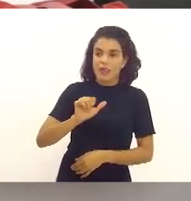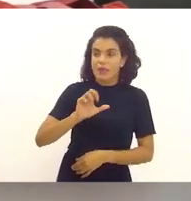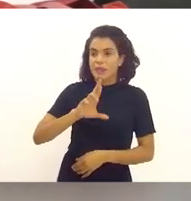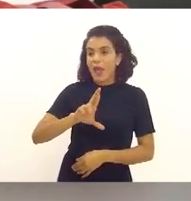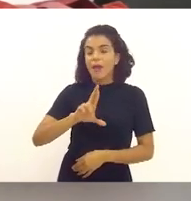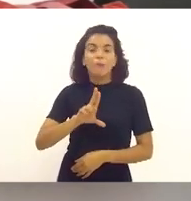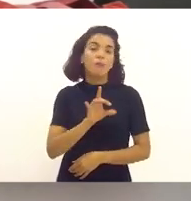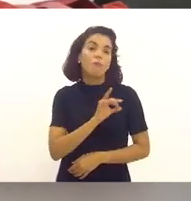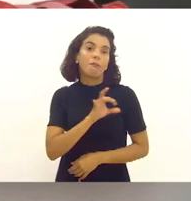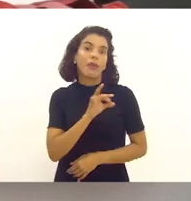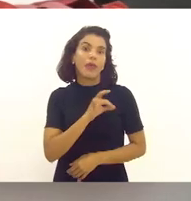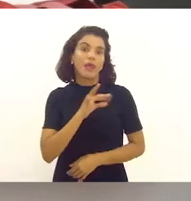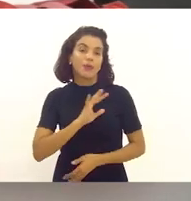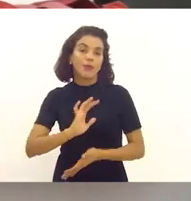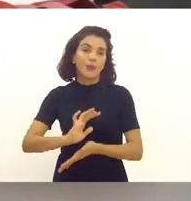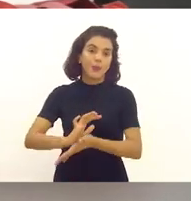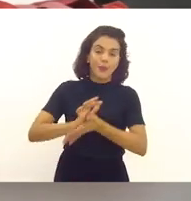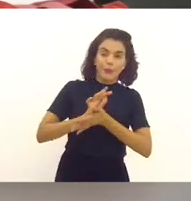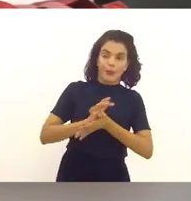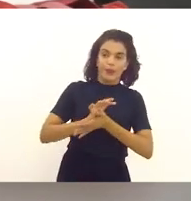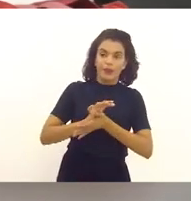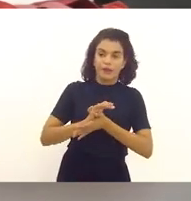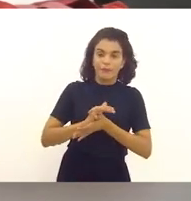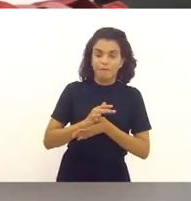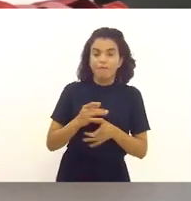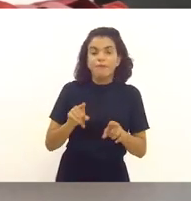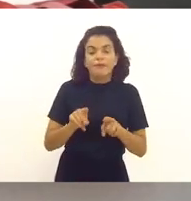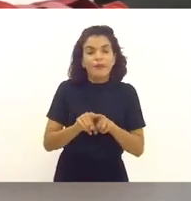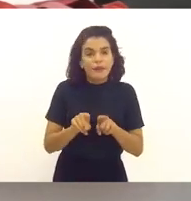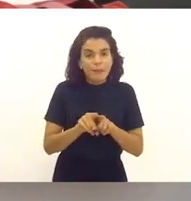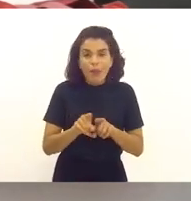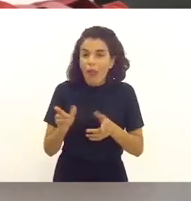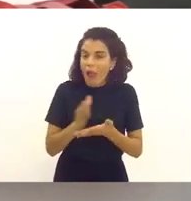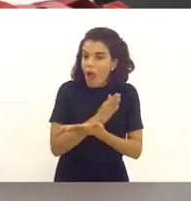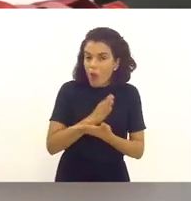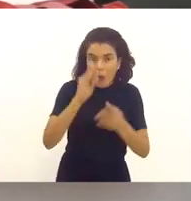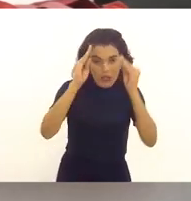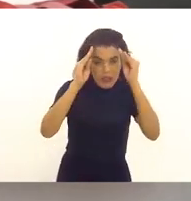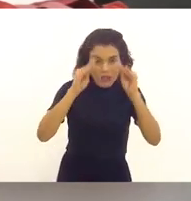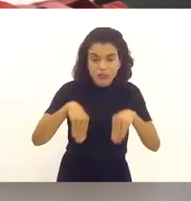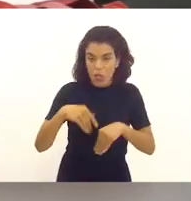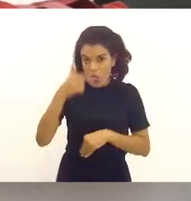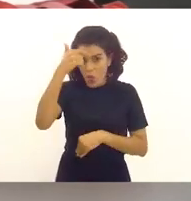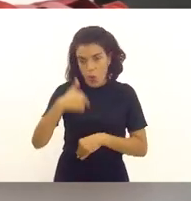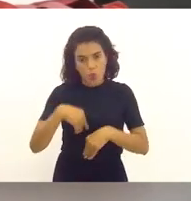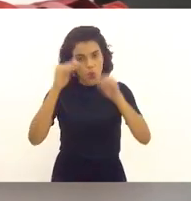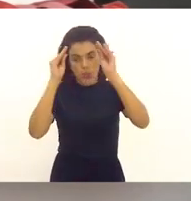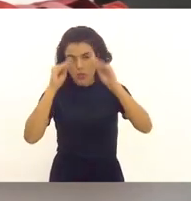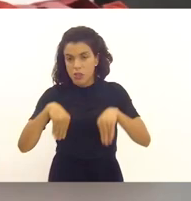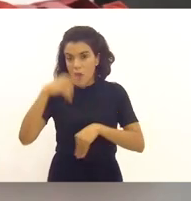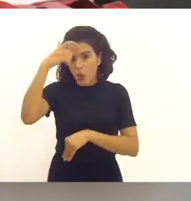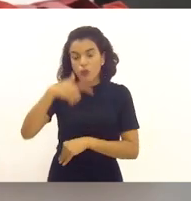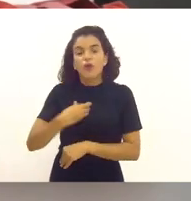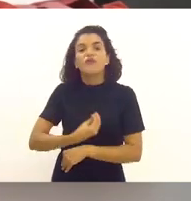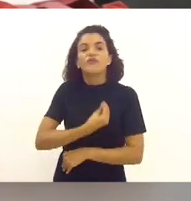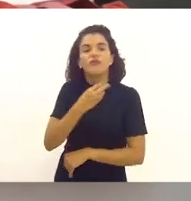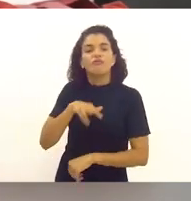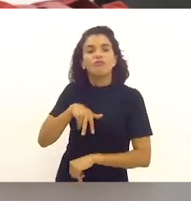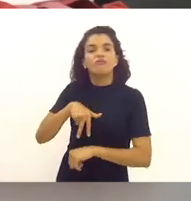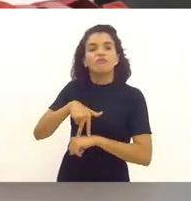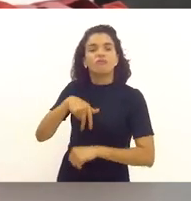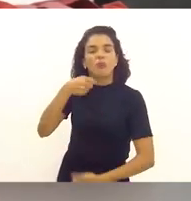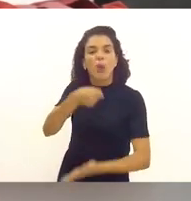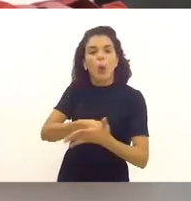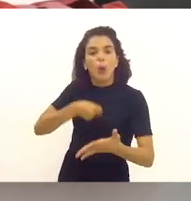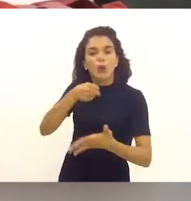sofrer retalhações e muitas desistem nesse percurso eu não desisti eu tô viva porque eu